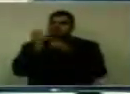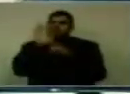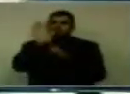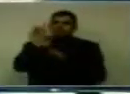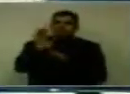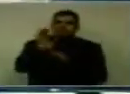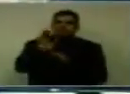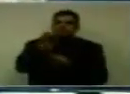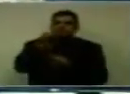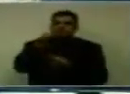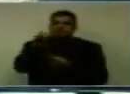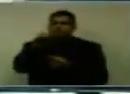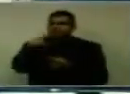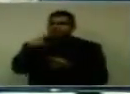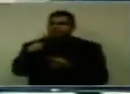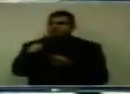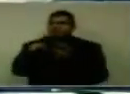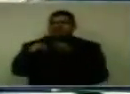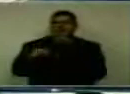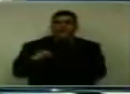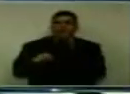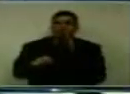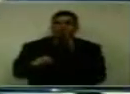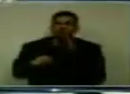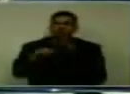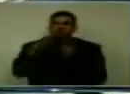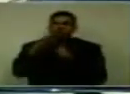constatado pela Arsan. Ora,